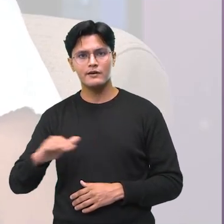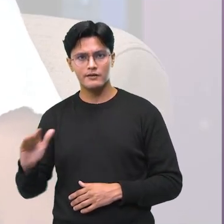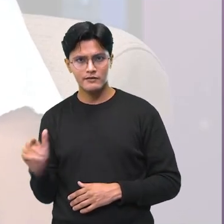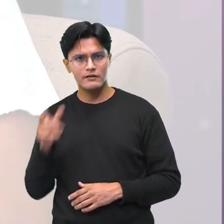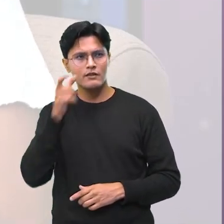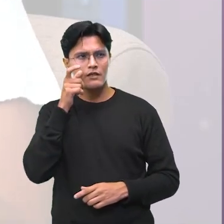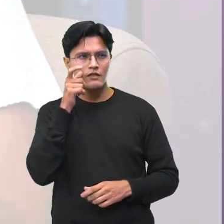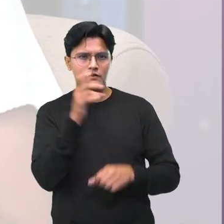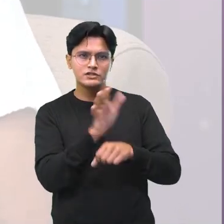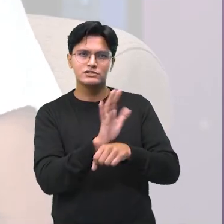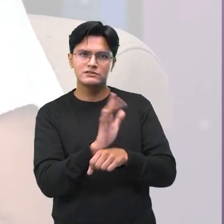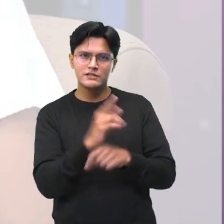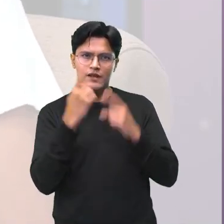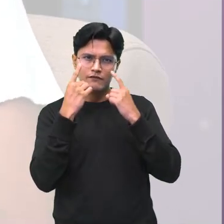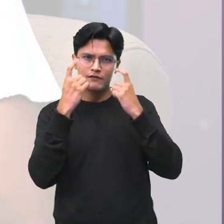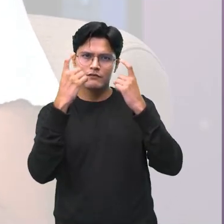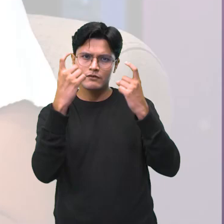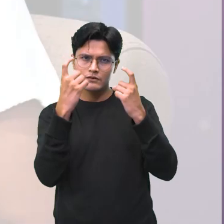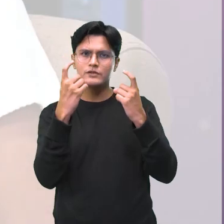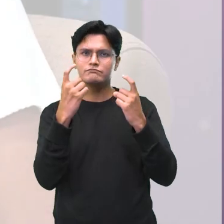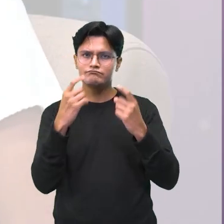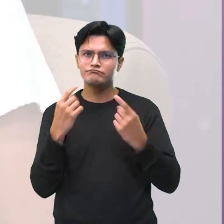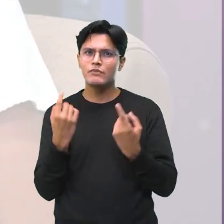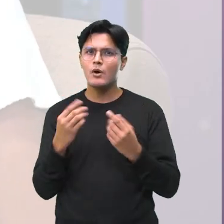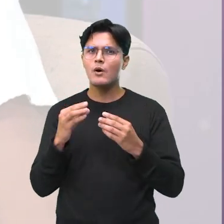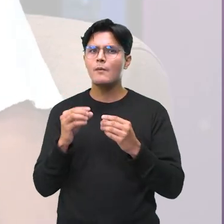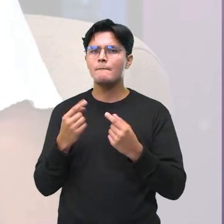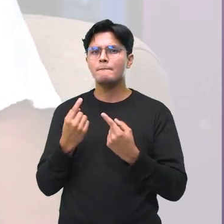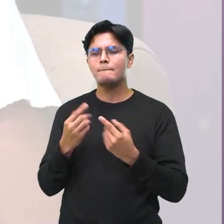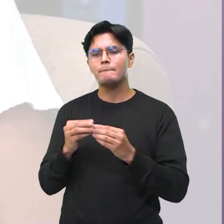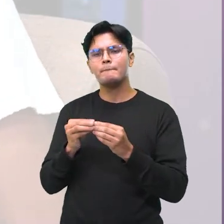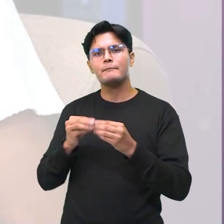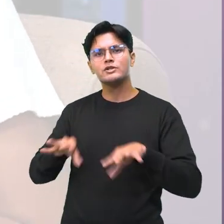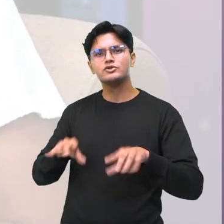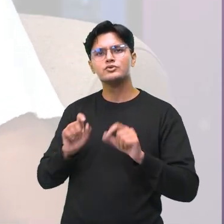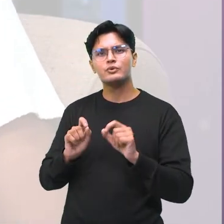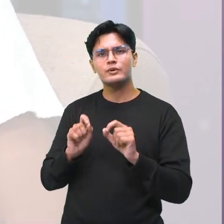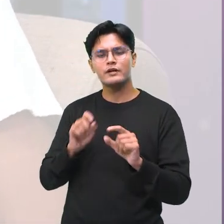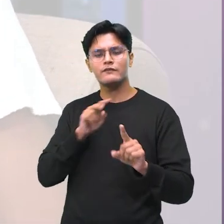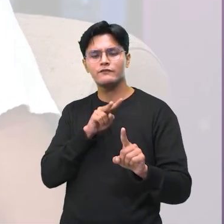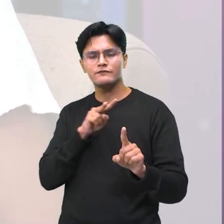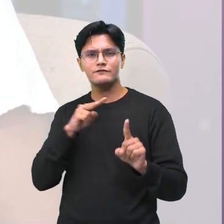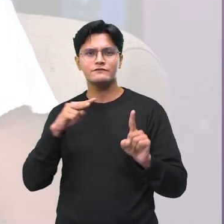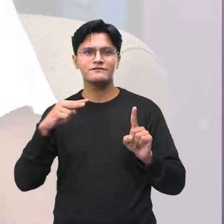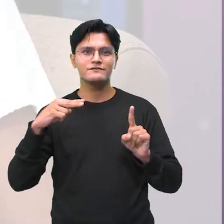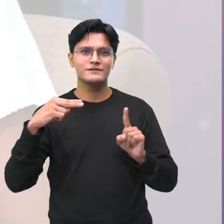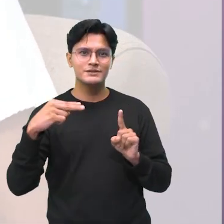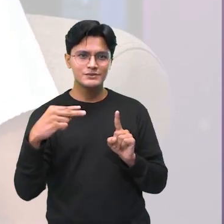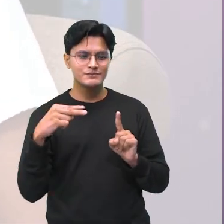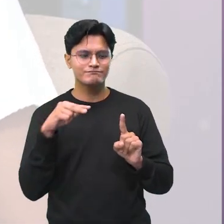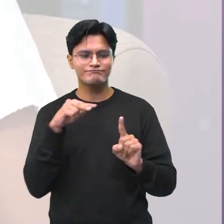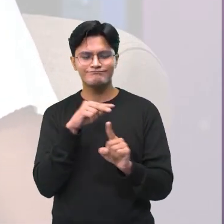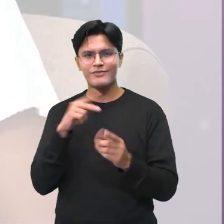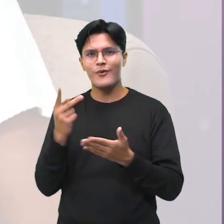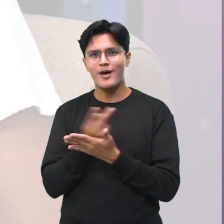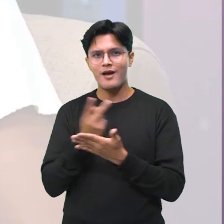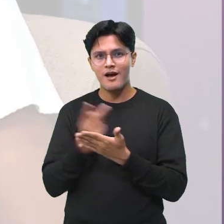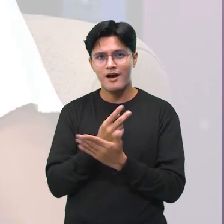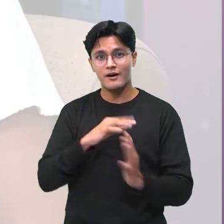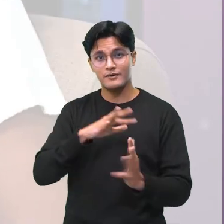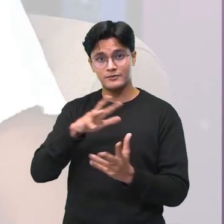ações violentas pode sim incutir nelas uma visão distorcida do mundo, levando